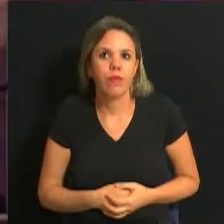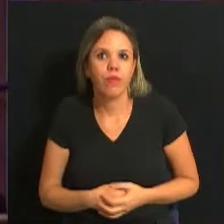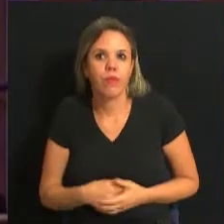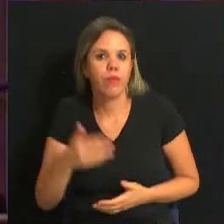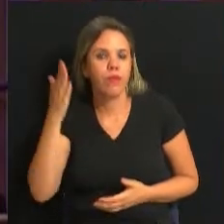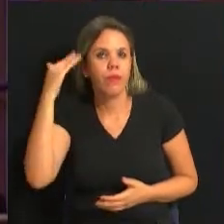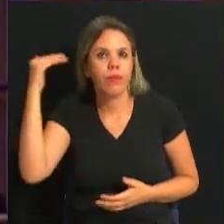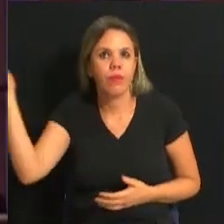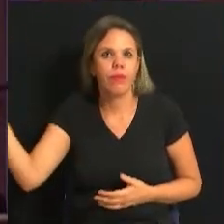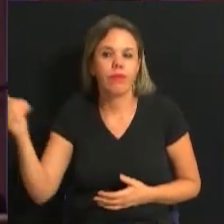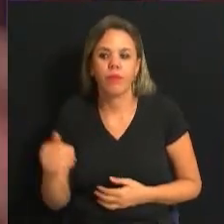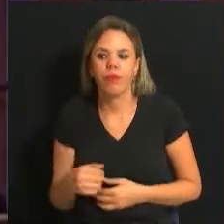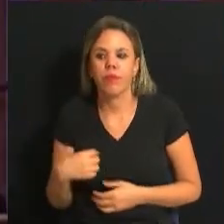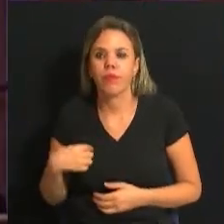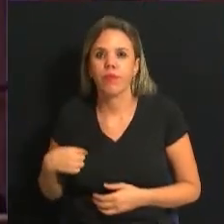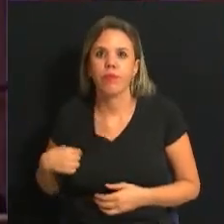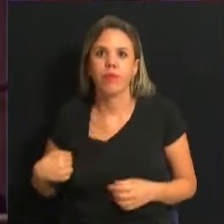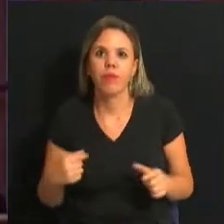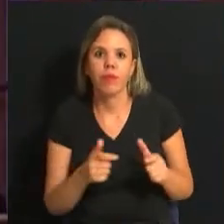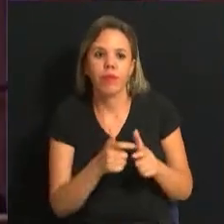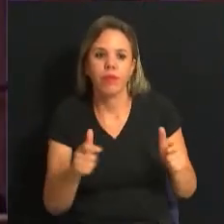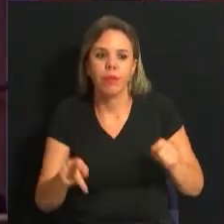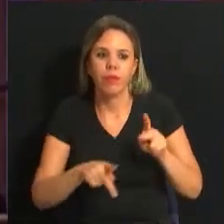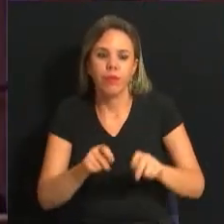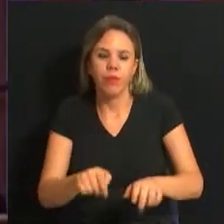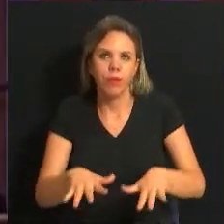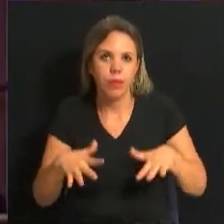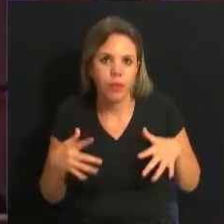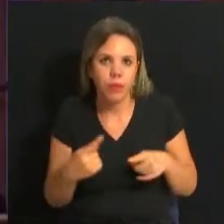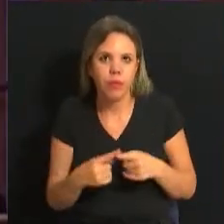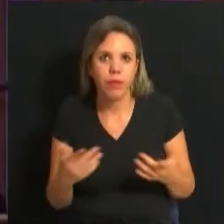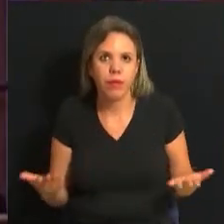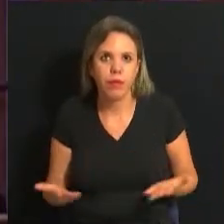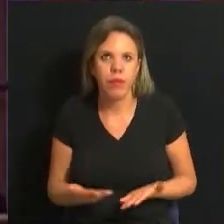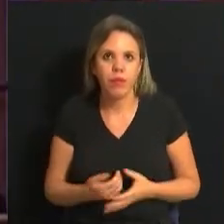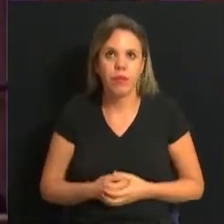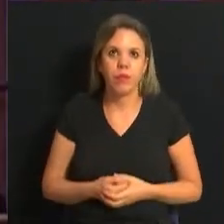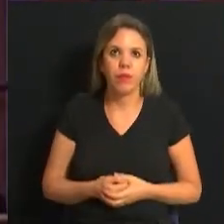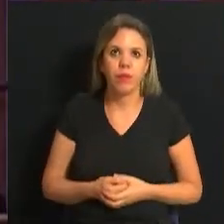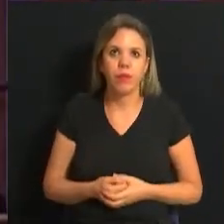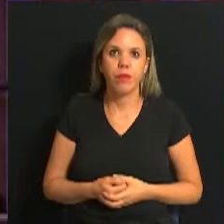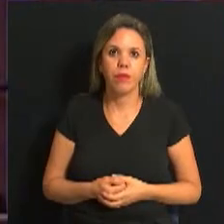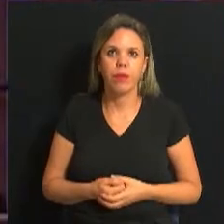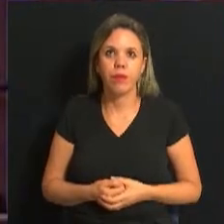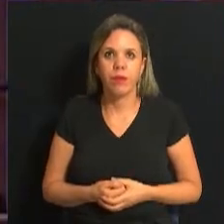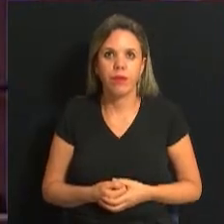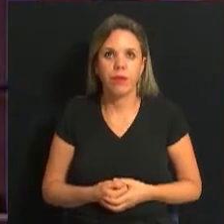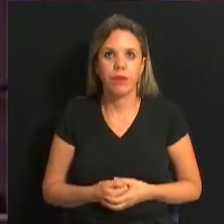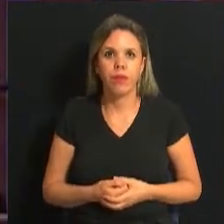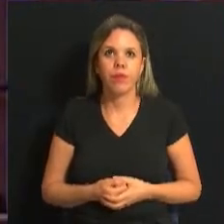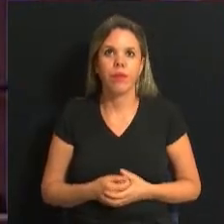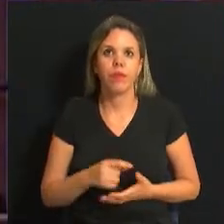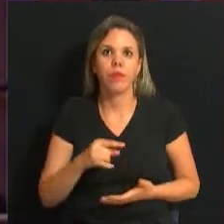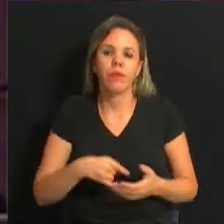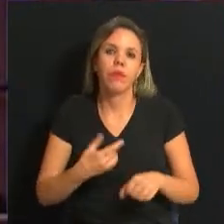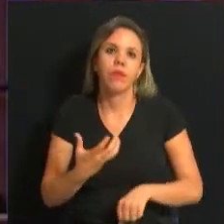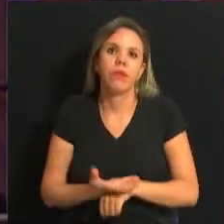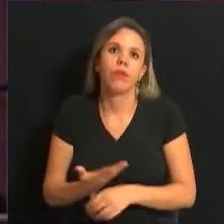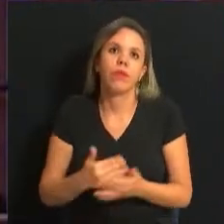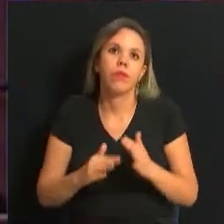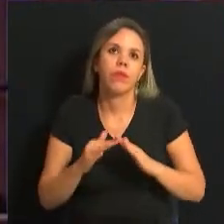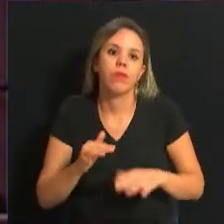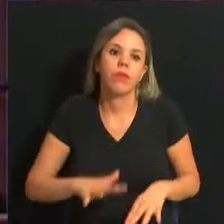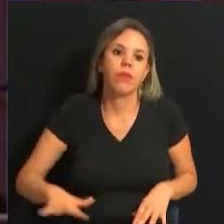da maior parte do público, porque hoje em dia ela é parte do currículo escolar, ela é parte